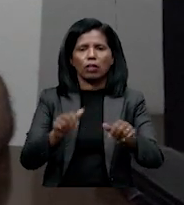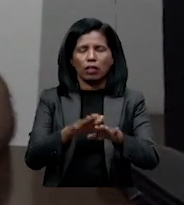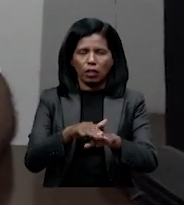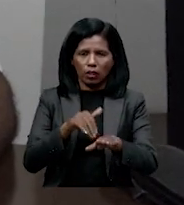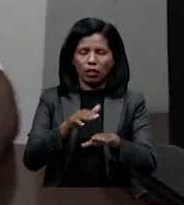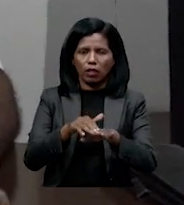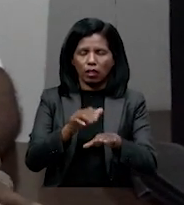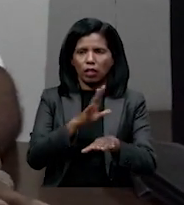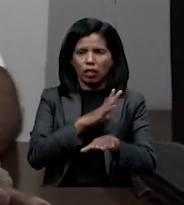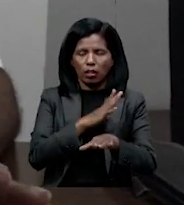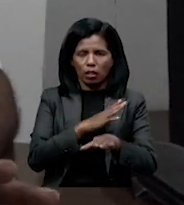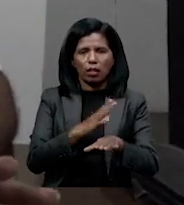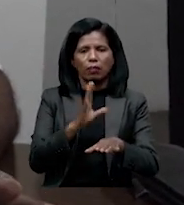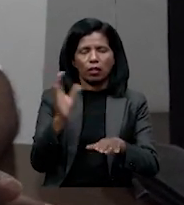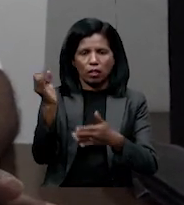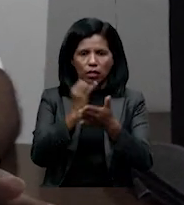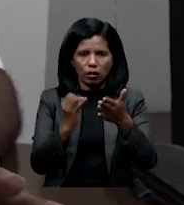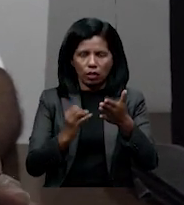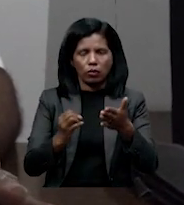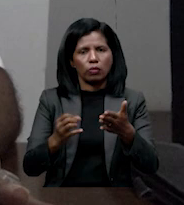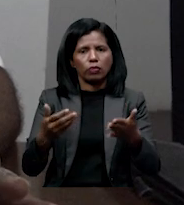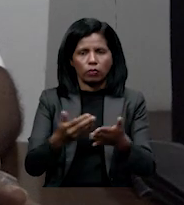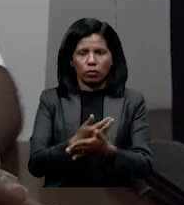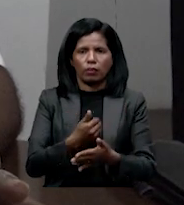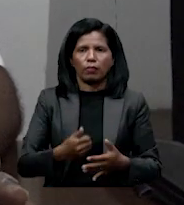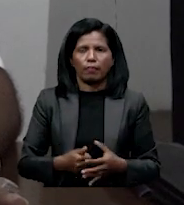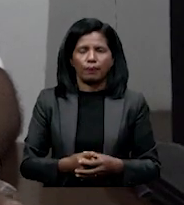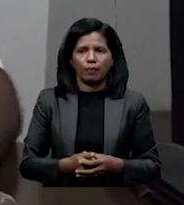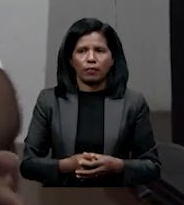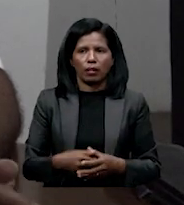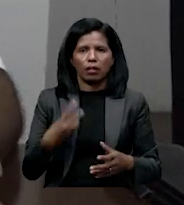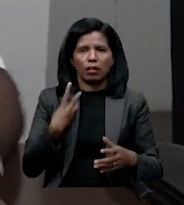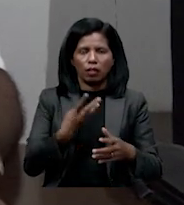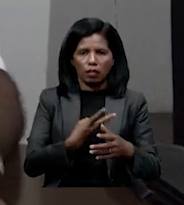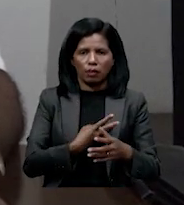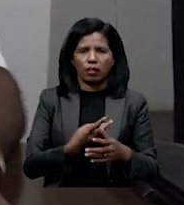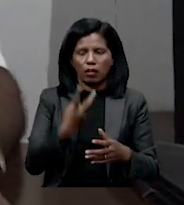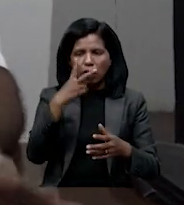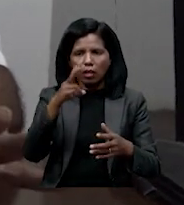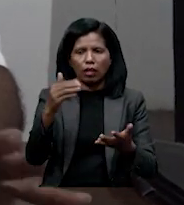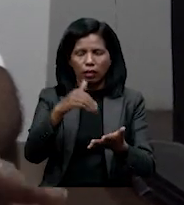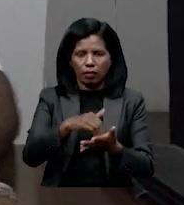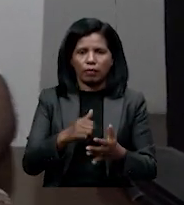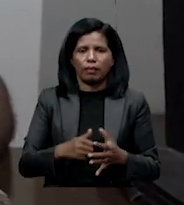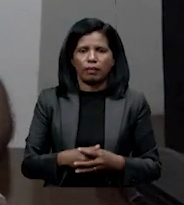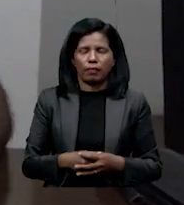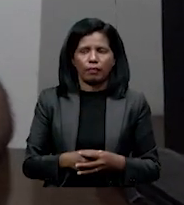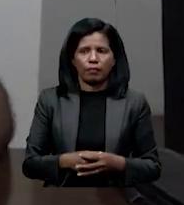a exemplo, agora, a minha bela, halo, pagar tem alfa design fong, submeto falo